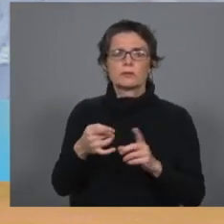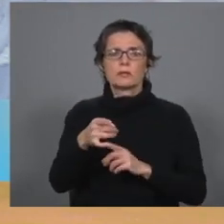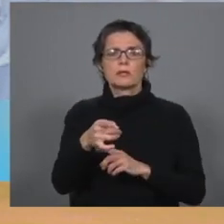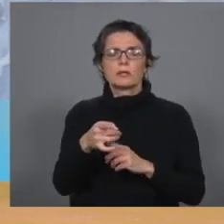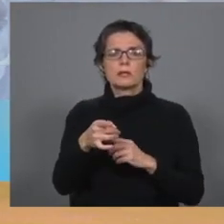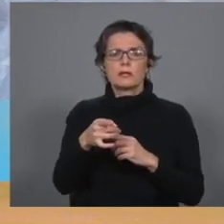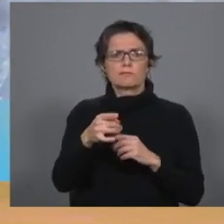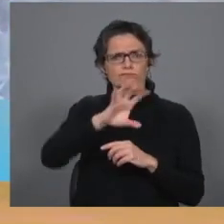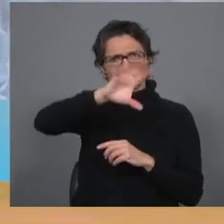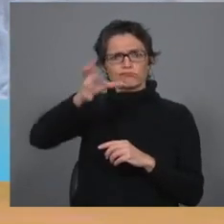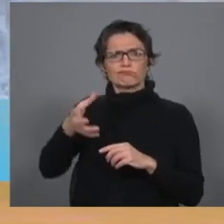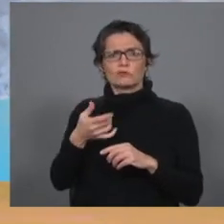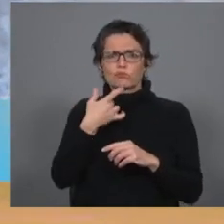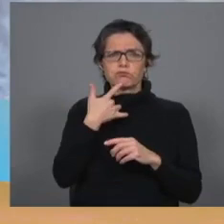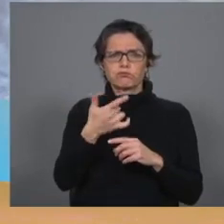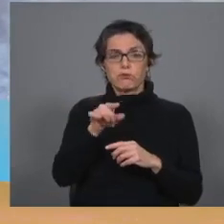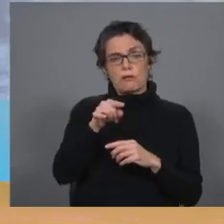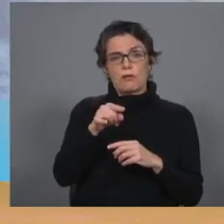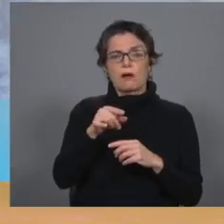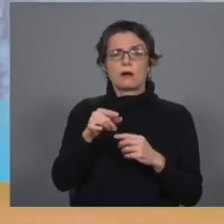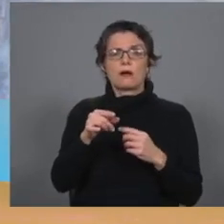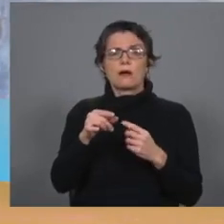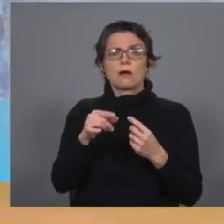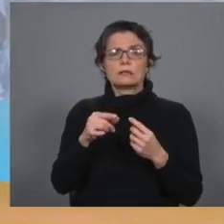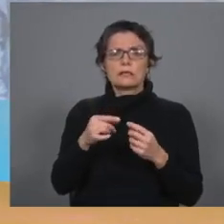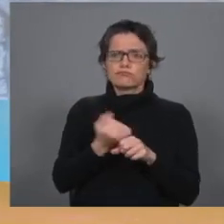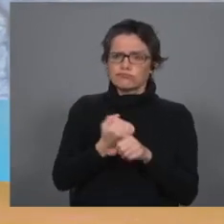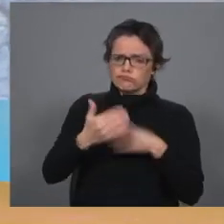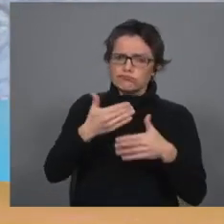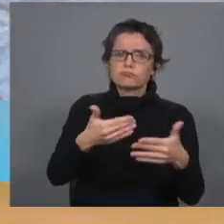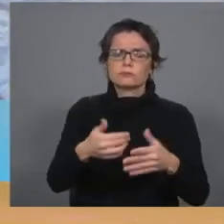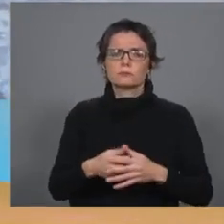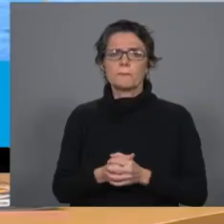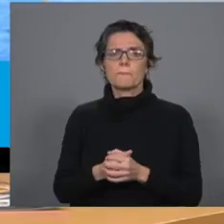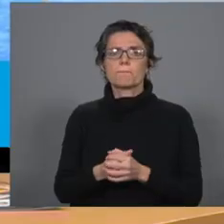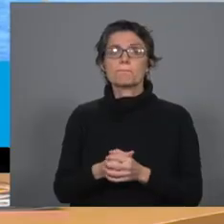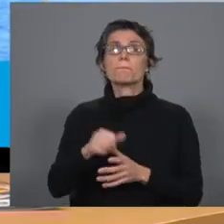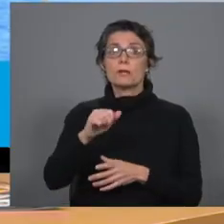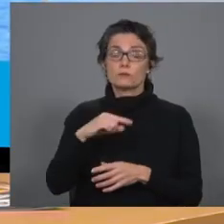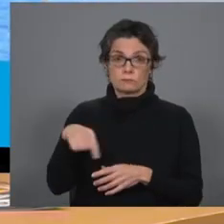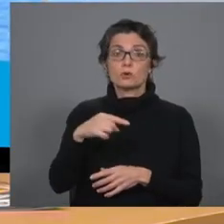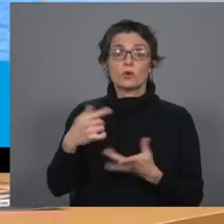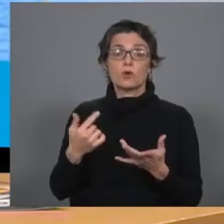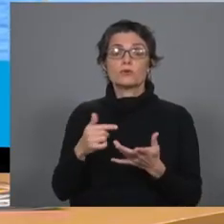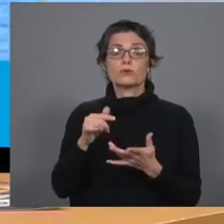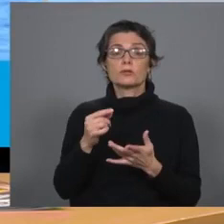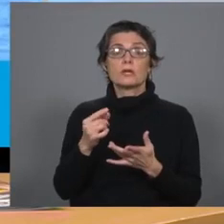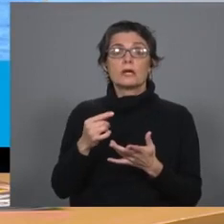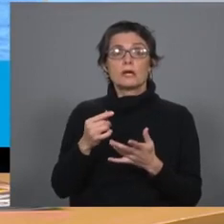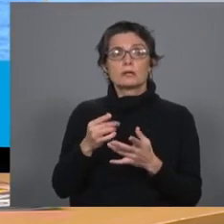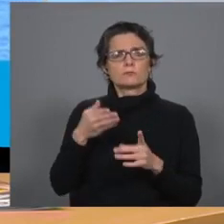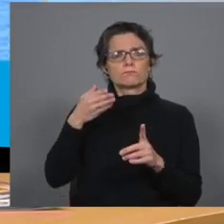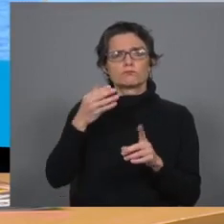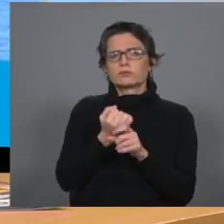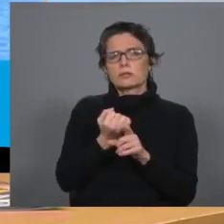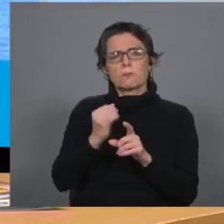Muitos deles onde os missionários combonianos estão presentes e atuantes. Sim, nós os combonianos nascemos sobretudo para a África. O